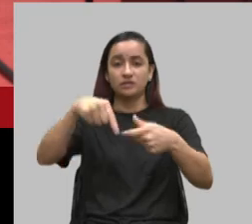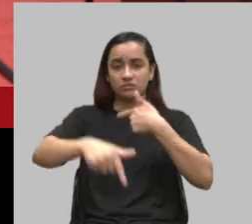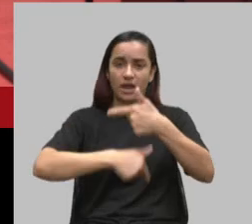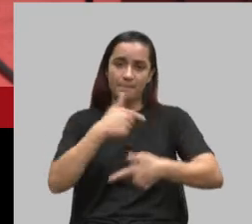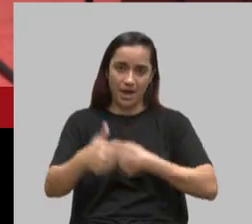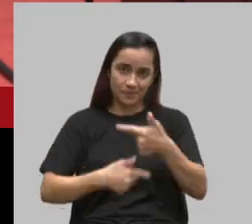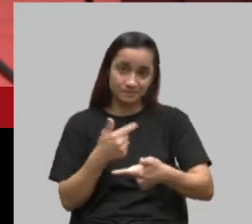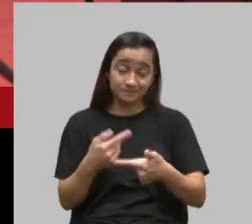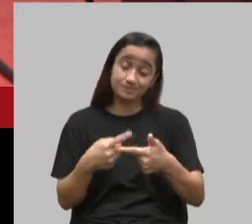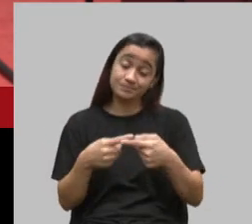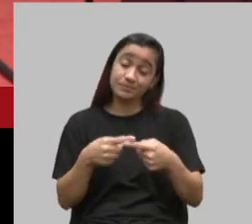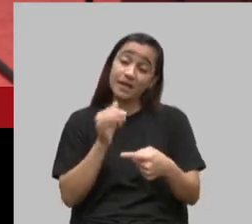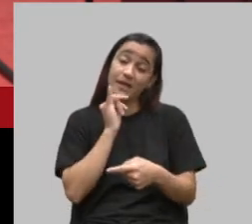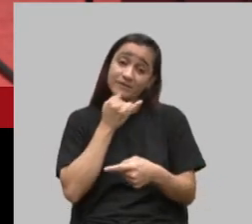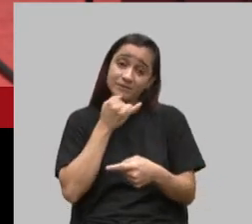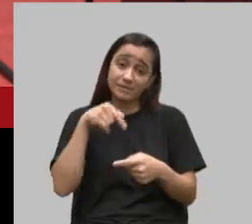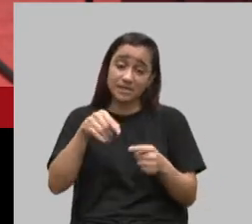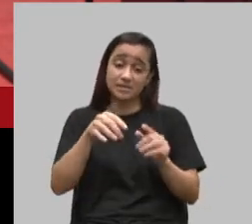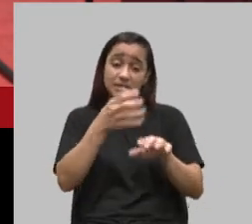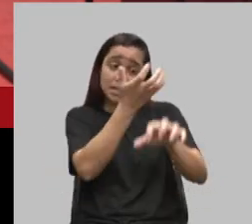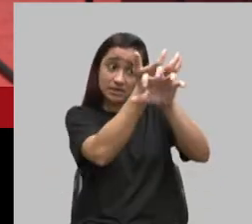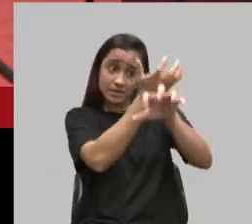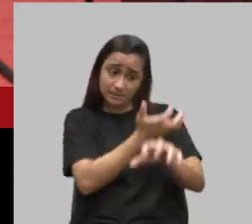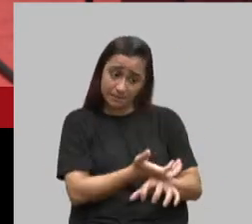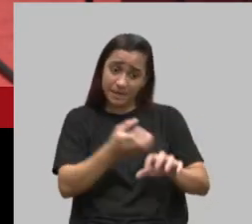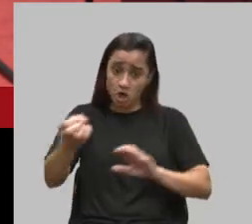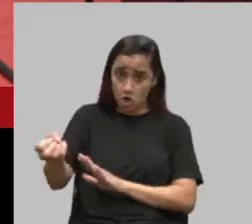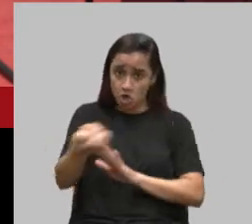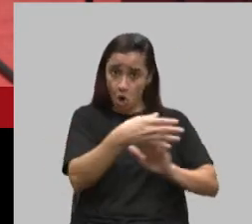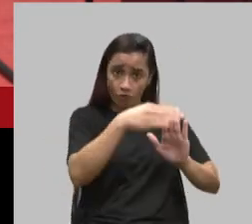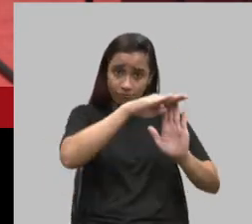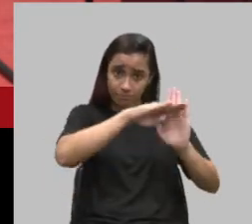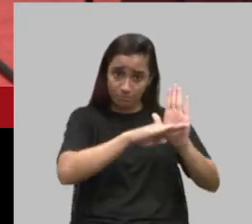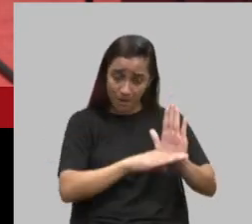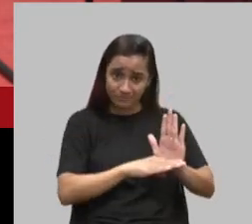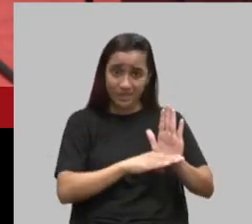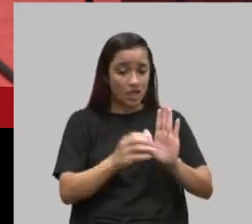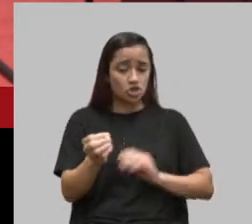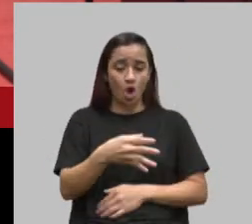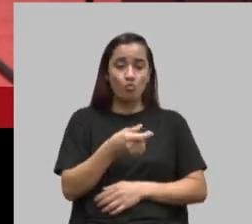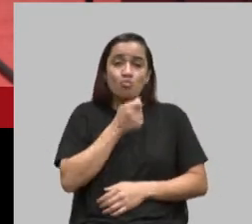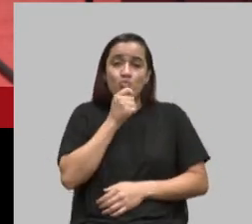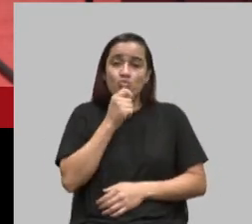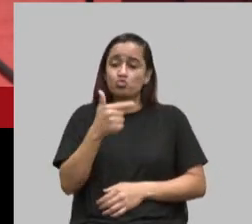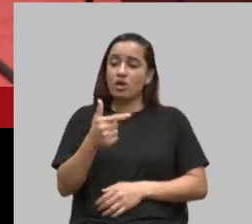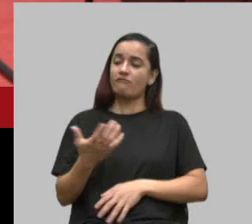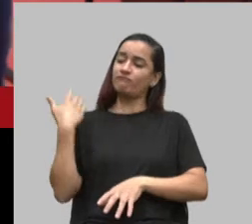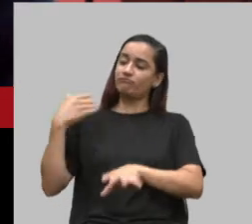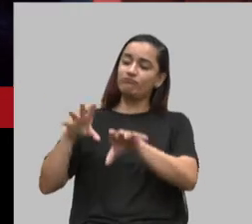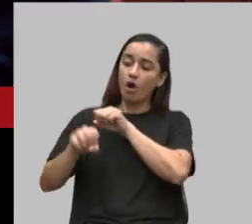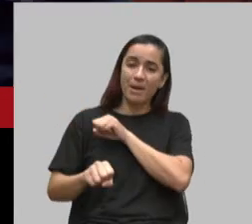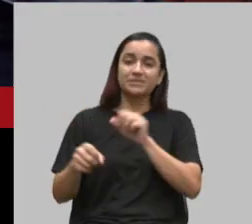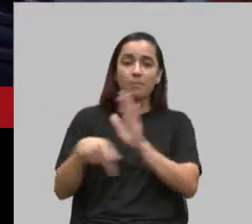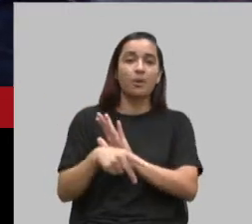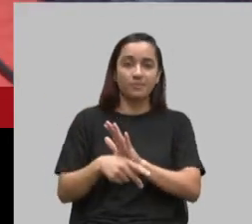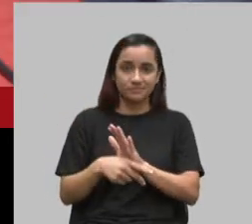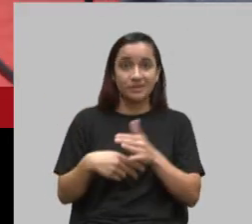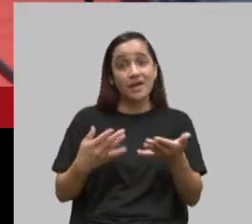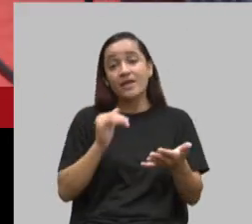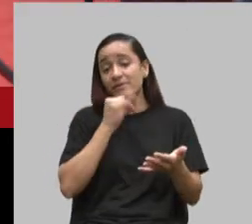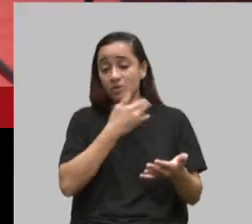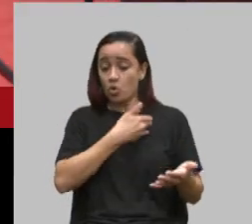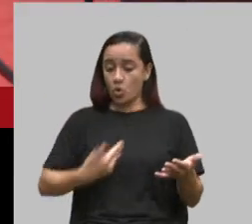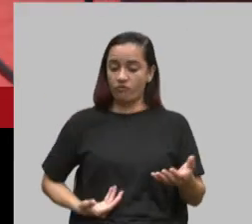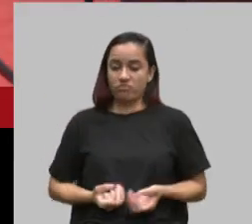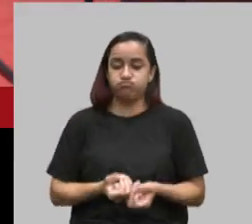essas matérias da nova grade são novas e não foram qualificadas Infelizmente o governo Jogou esse tsunami pros professores e